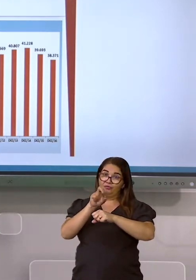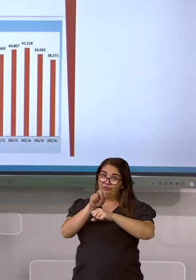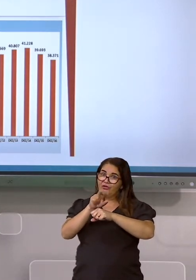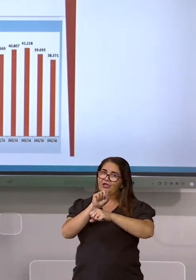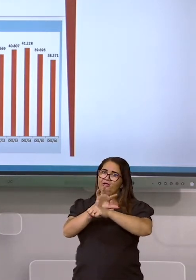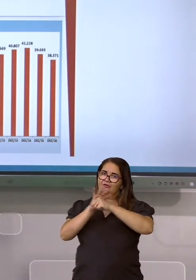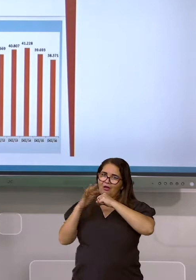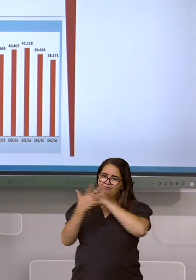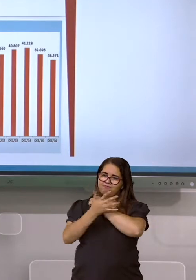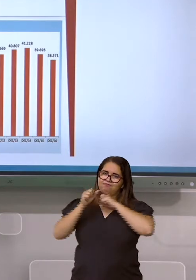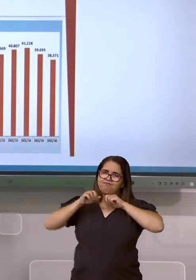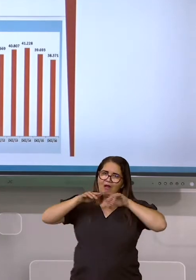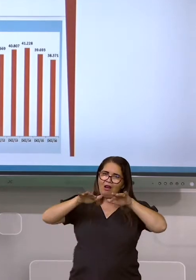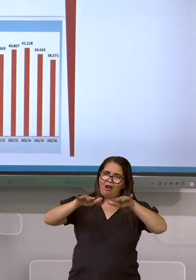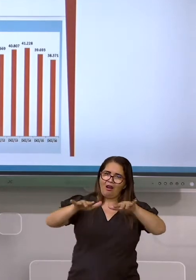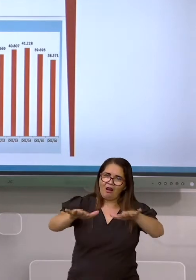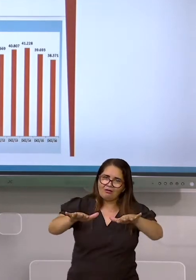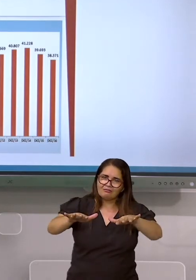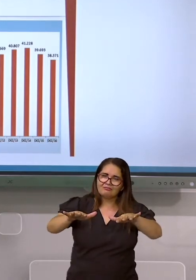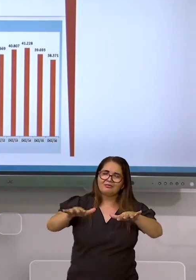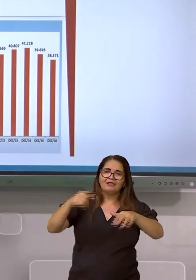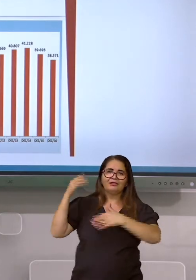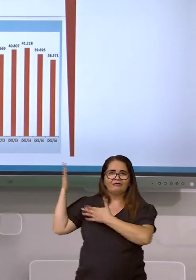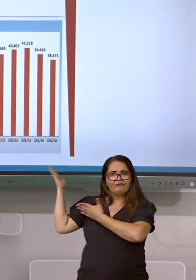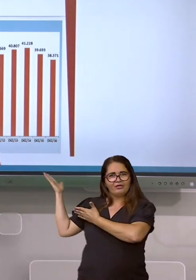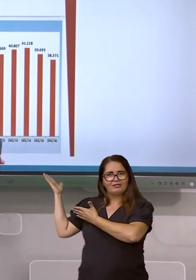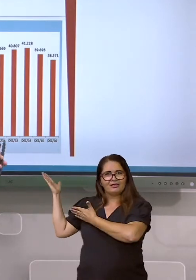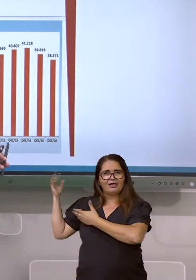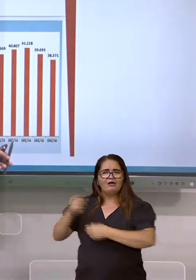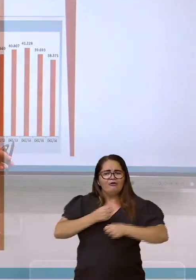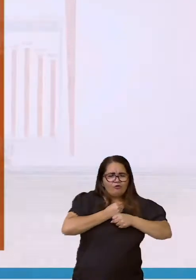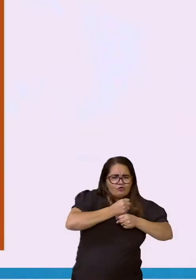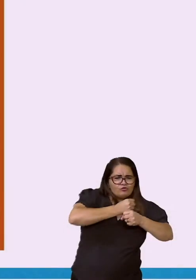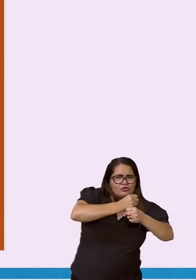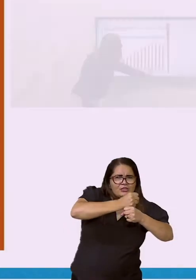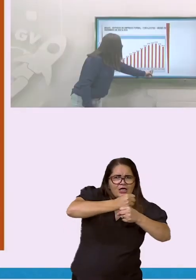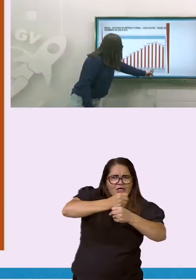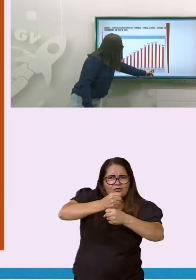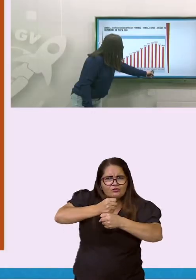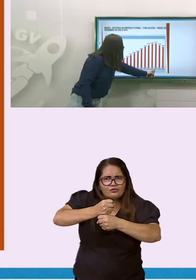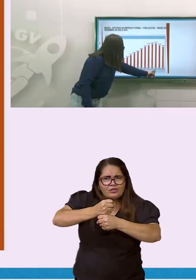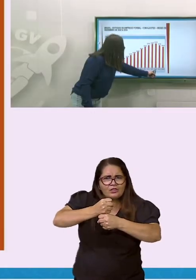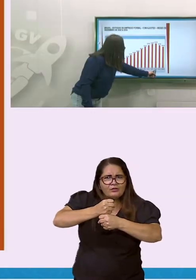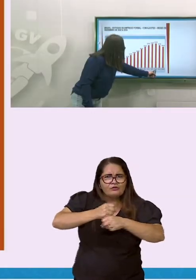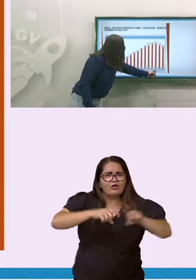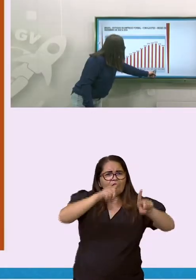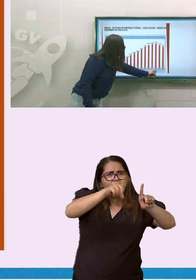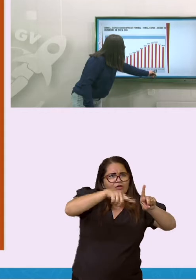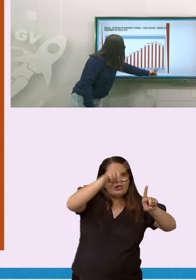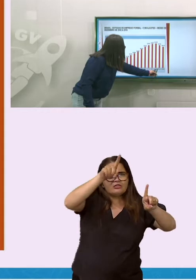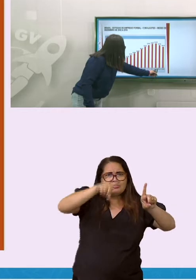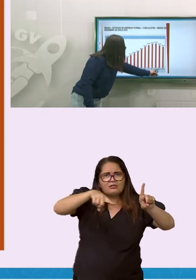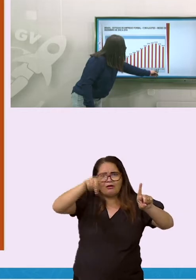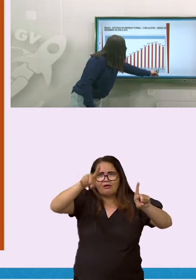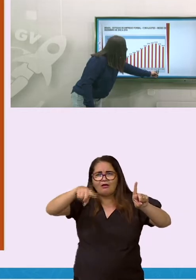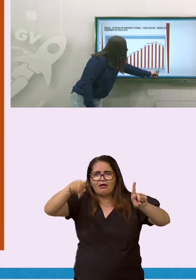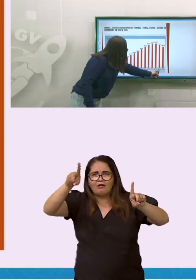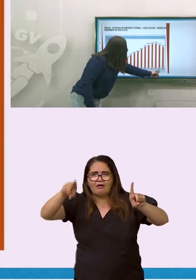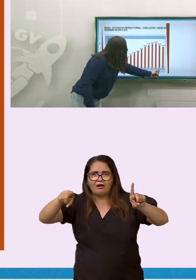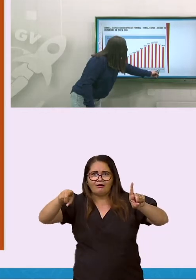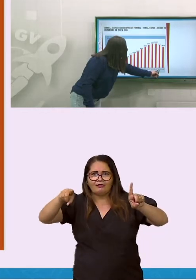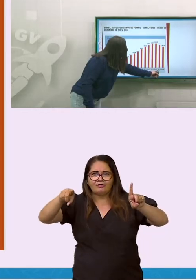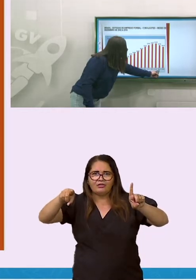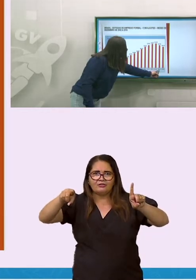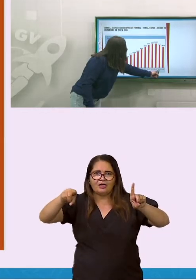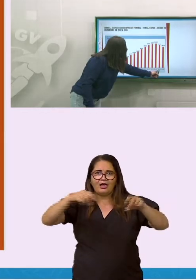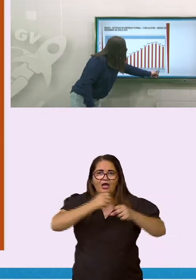2008, 2009, 2010, 11, 2013, olha aqui, chegou no 14,